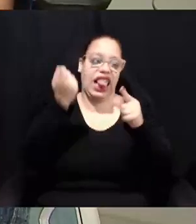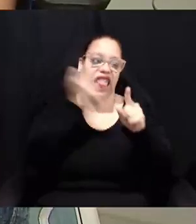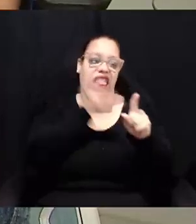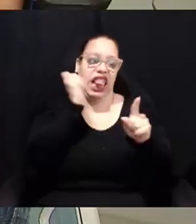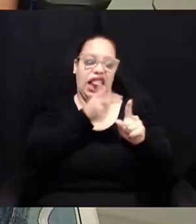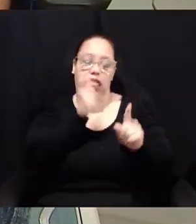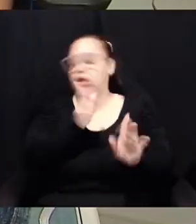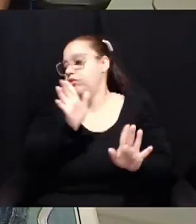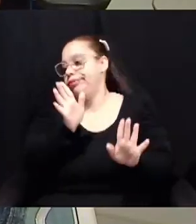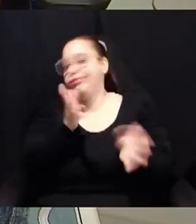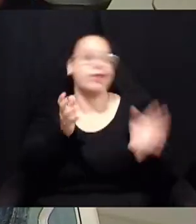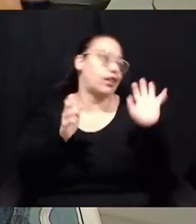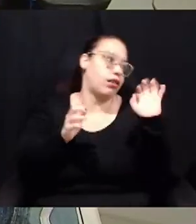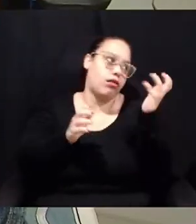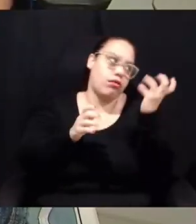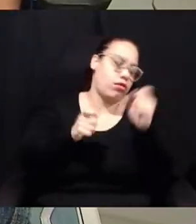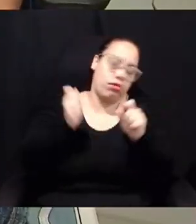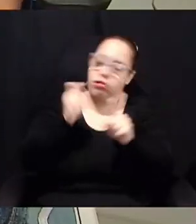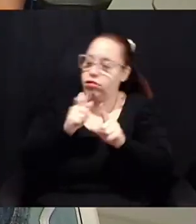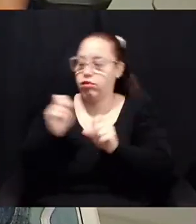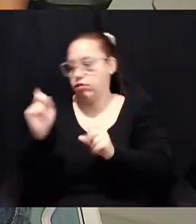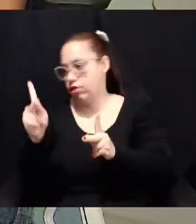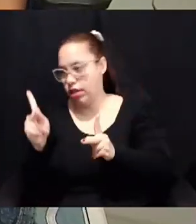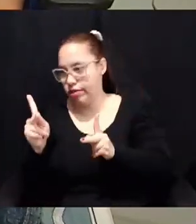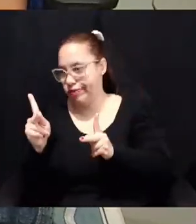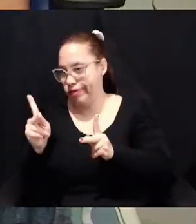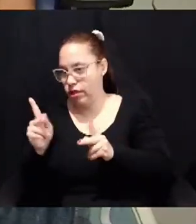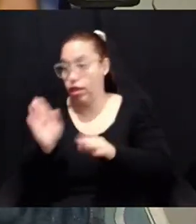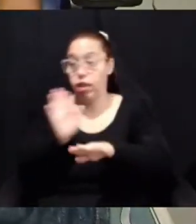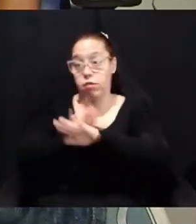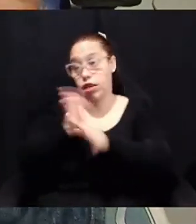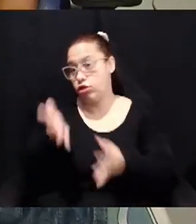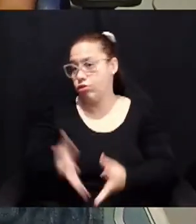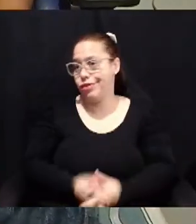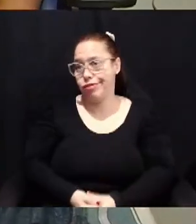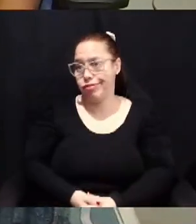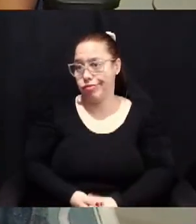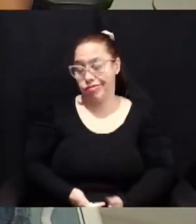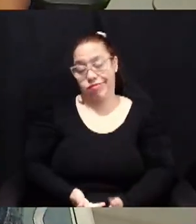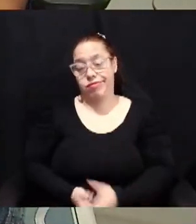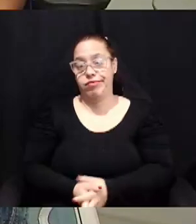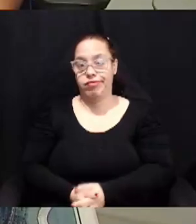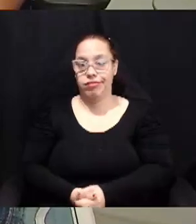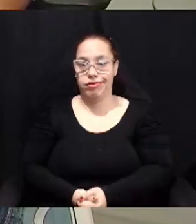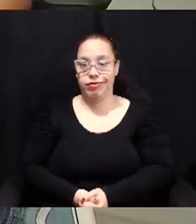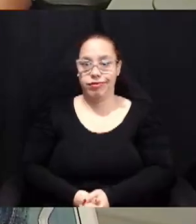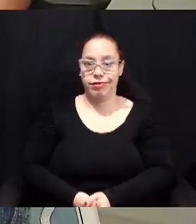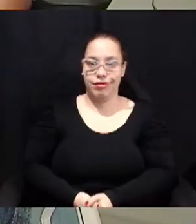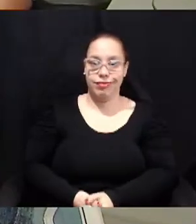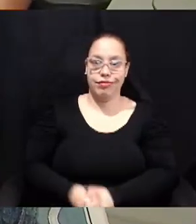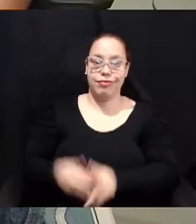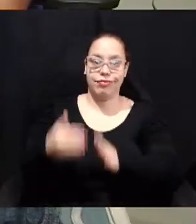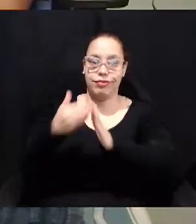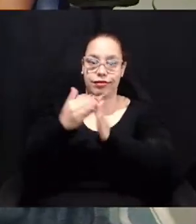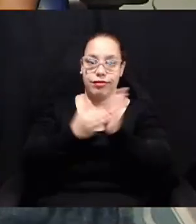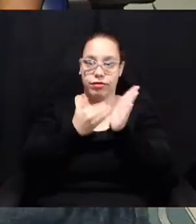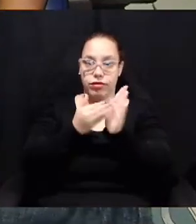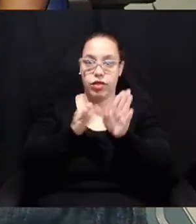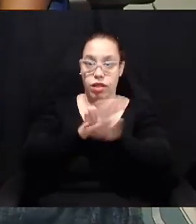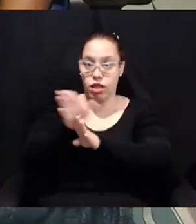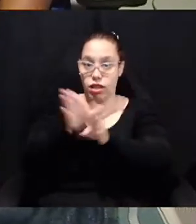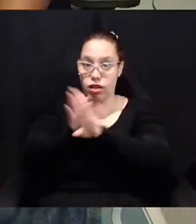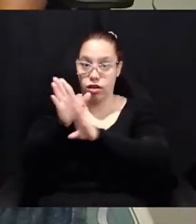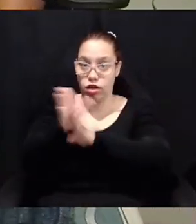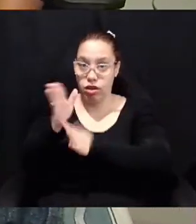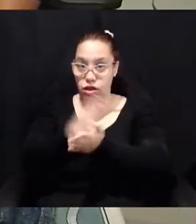E aí com as críticas dela eu falo, tá bom, você tá criticando, me ajuda, né? Aprimora. Então a ideia desse manual é orientar o pessoal que tá começando nas histórias em